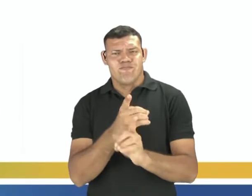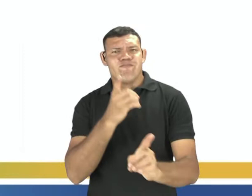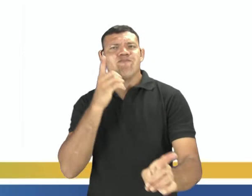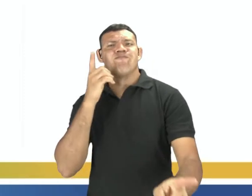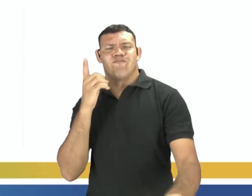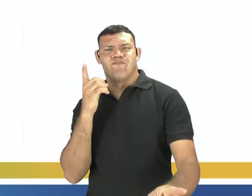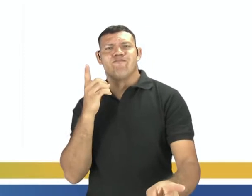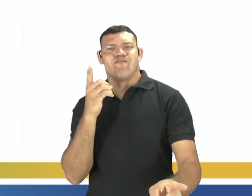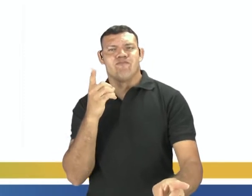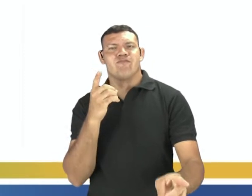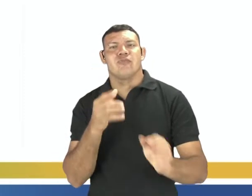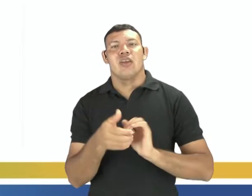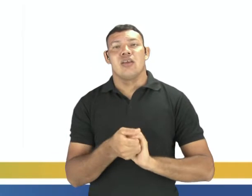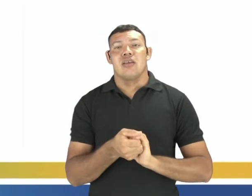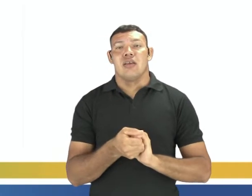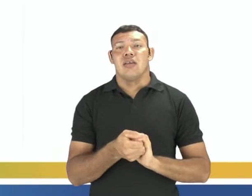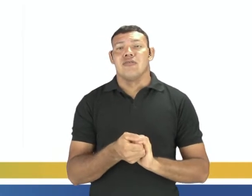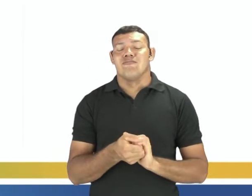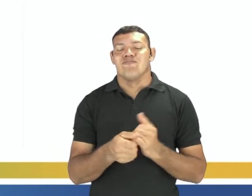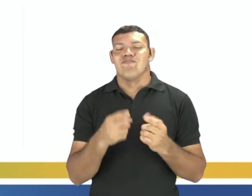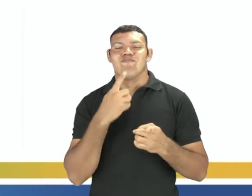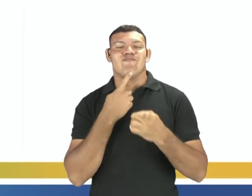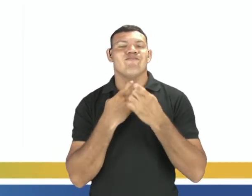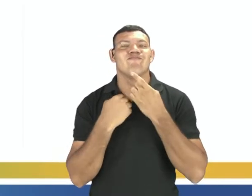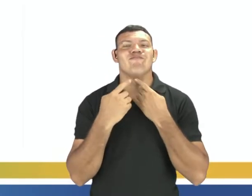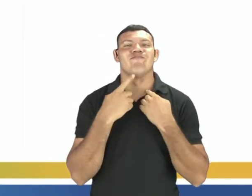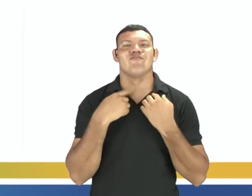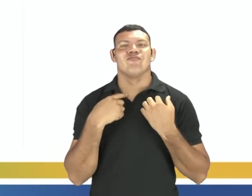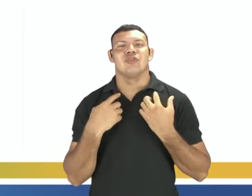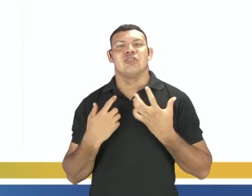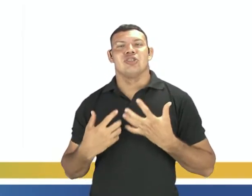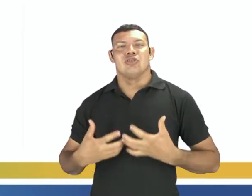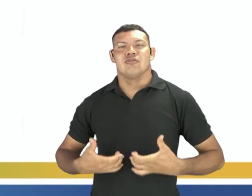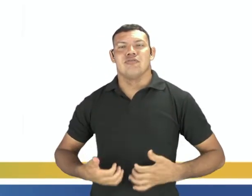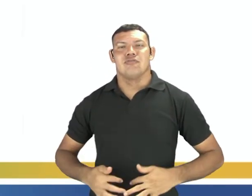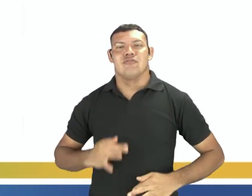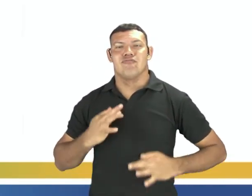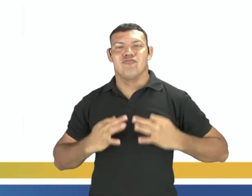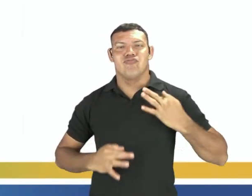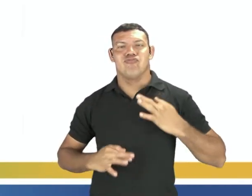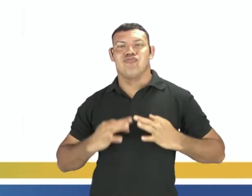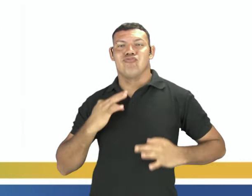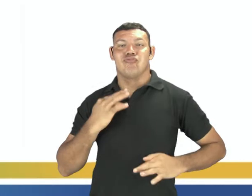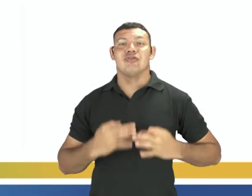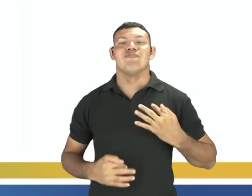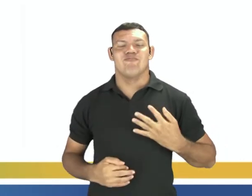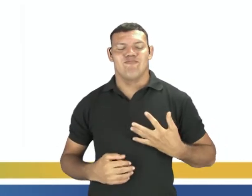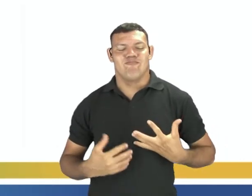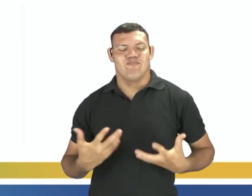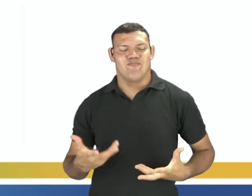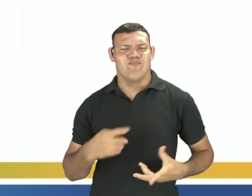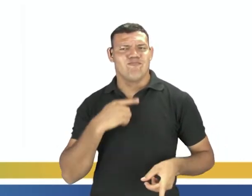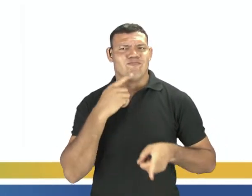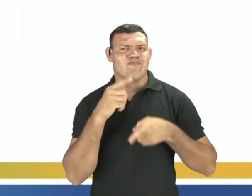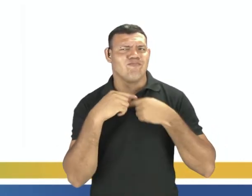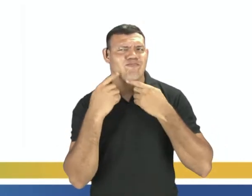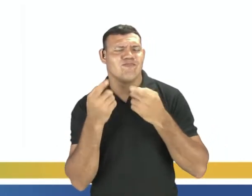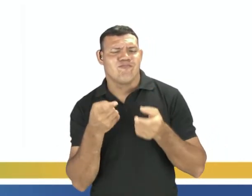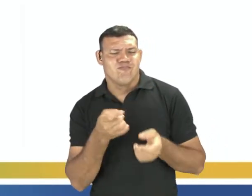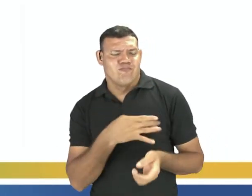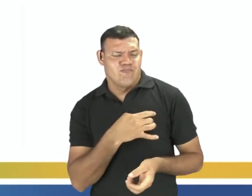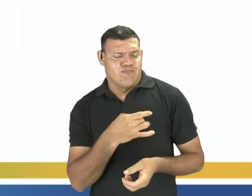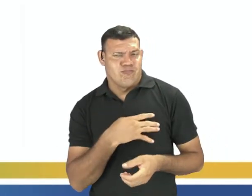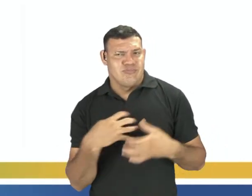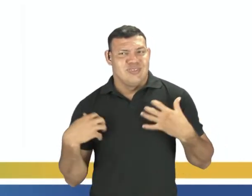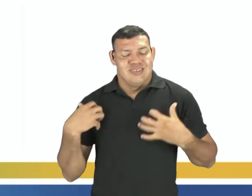descobertas e expectativa, em que o desejo e o prazer são novas sensações, que podem despertar dúvidas,